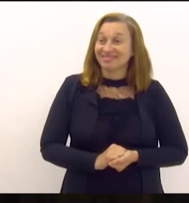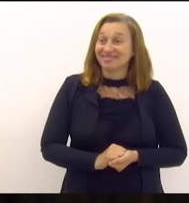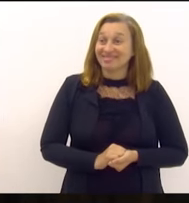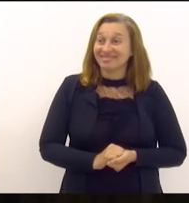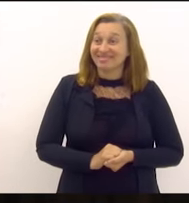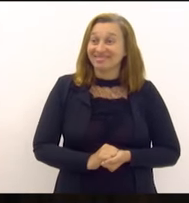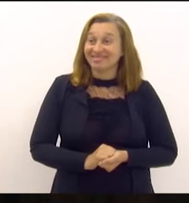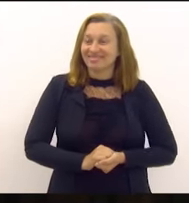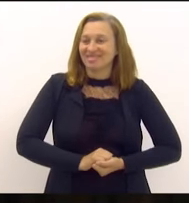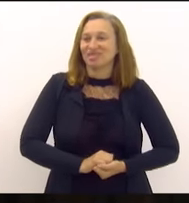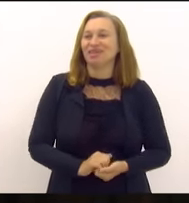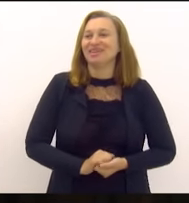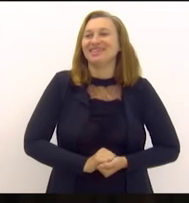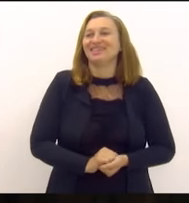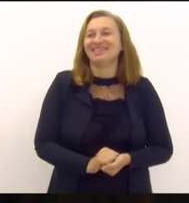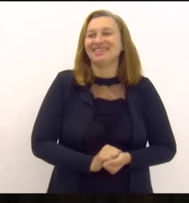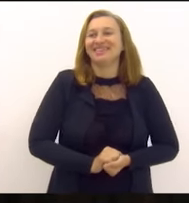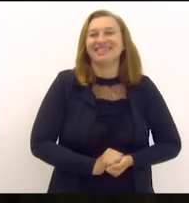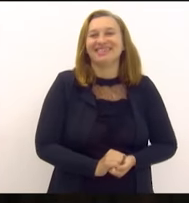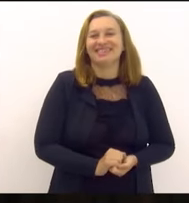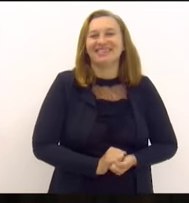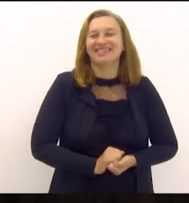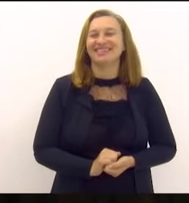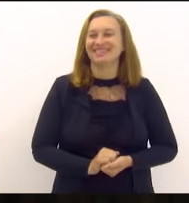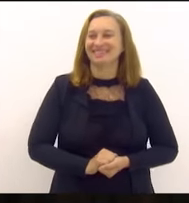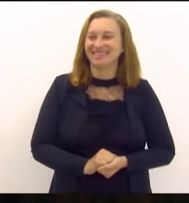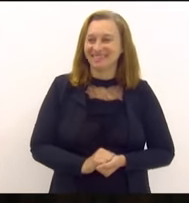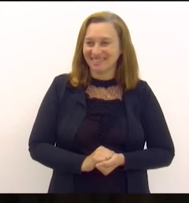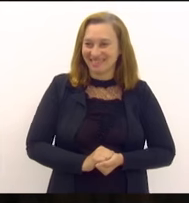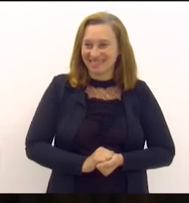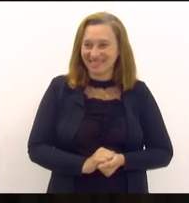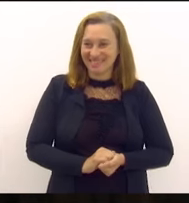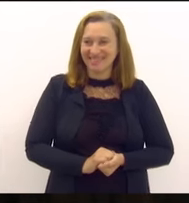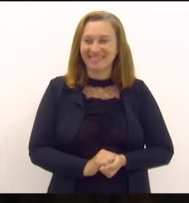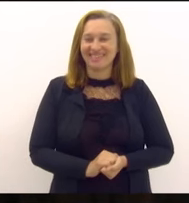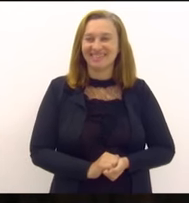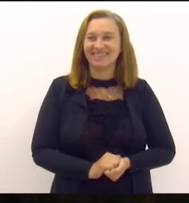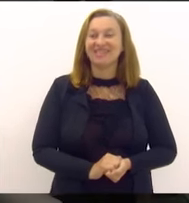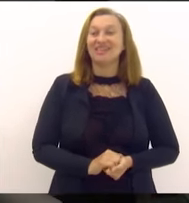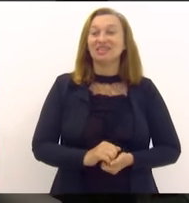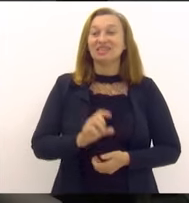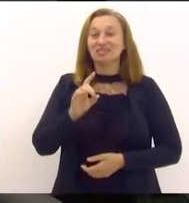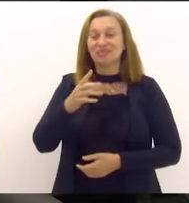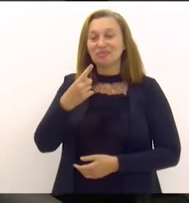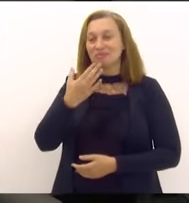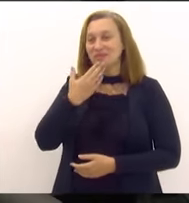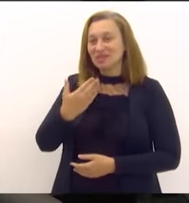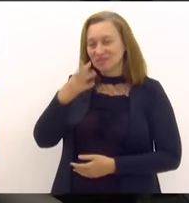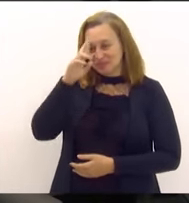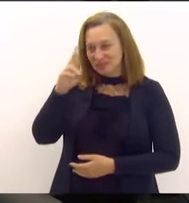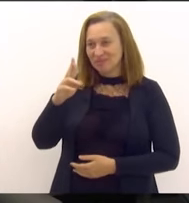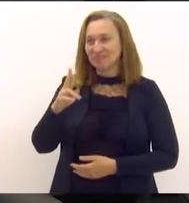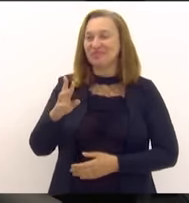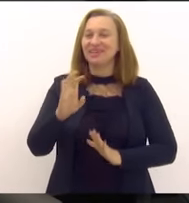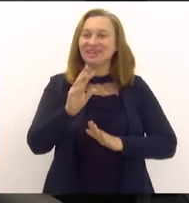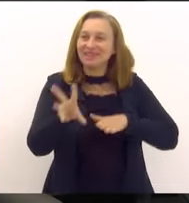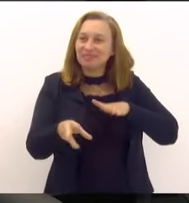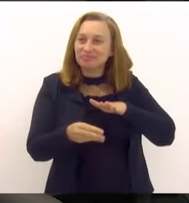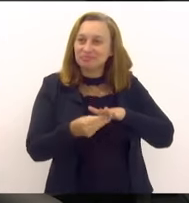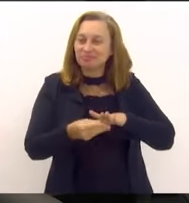Deputado Luiz Paulo. Presidente, eu queria só que o senhor verificasse se a emenda é